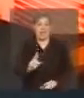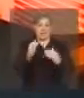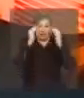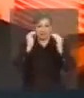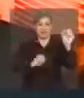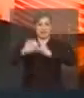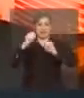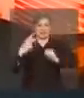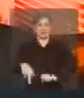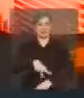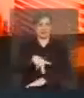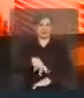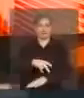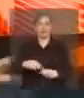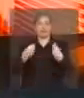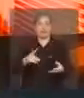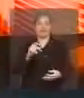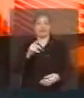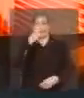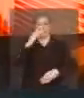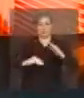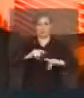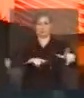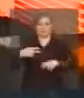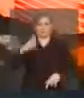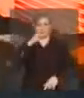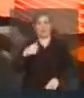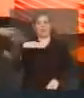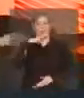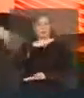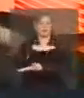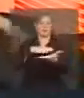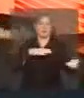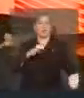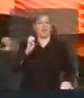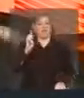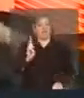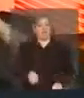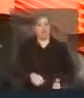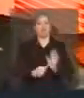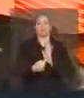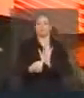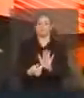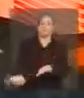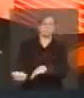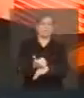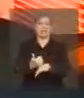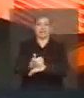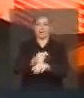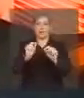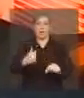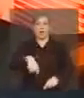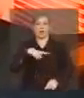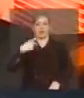empresa nacional, a valorizar o trabalhador brasileiro, e eu acho que vocês são a síntese melhor do que a